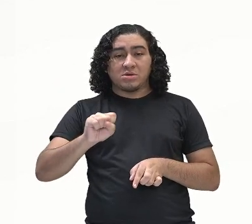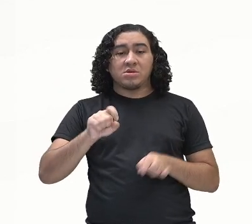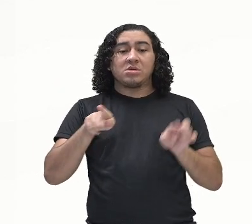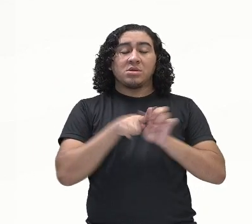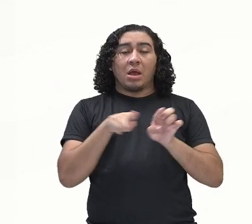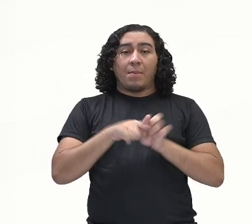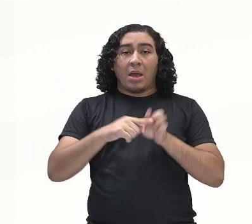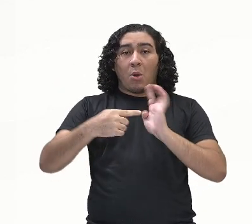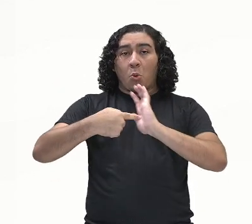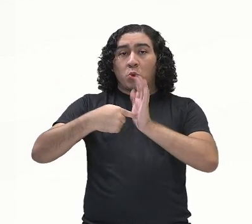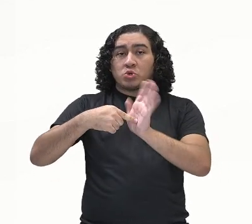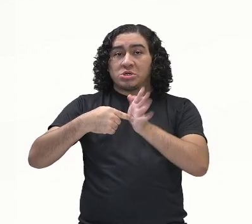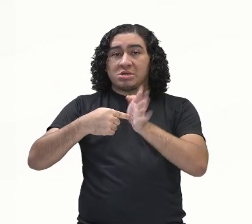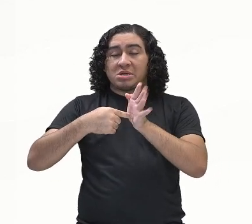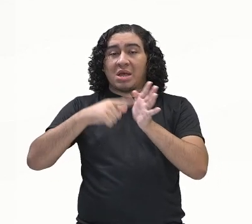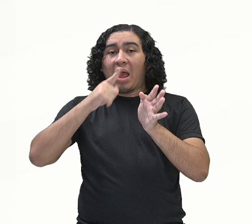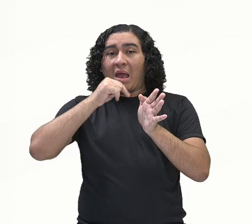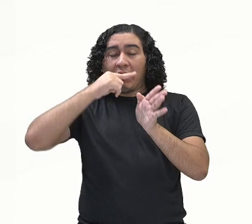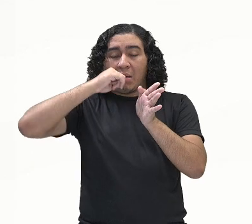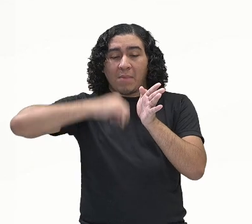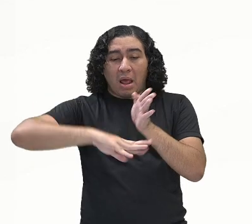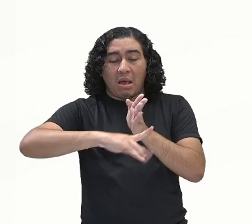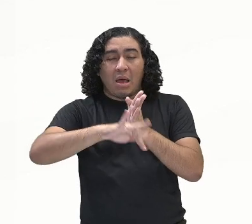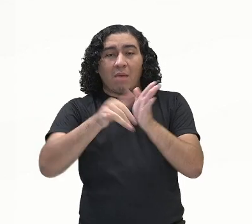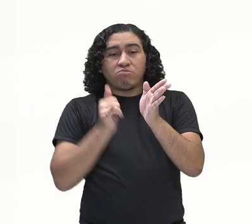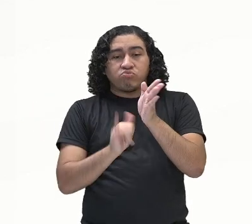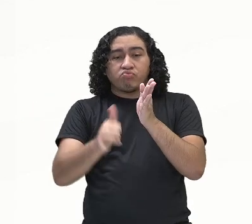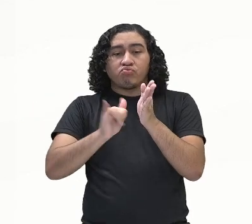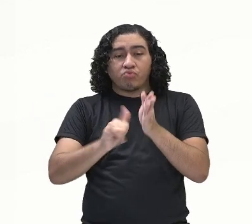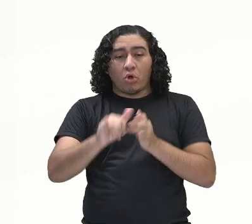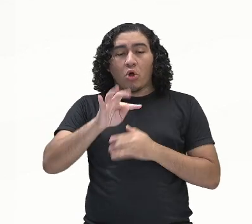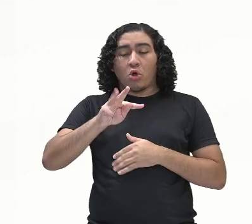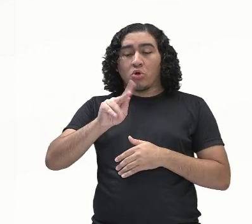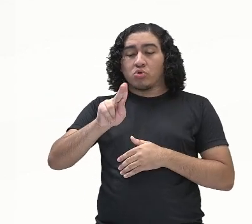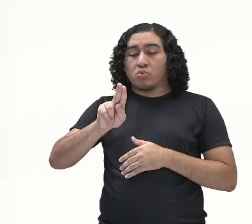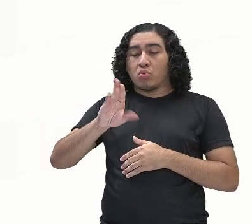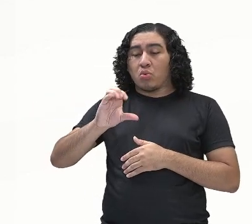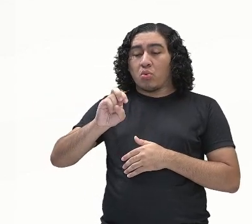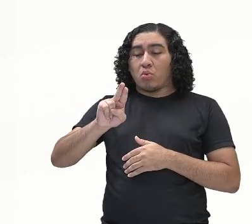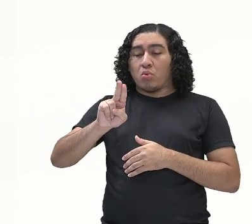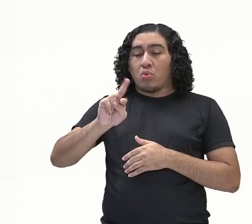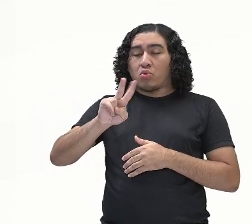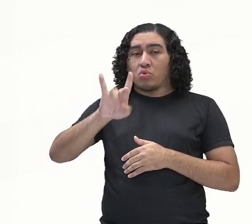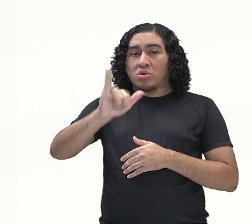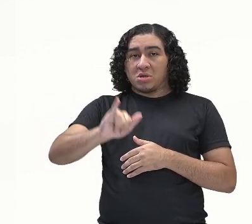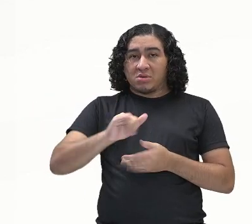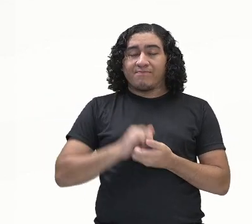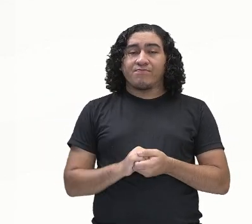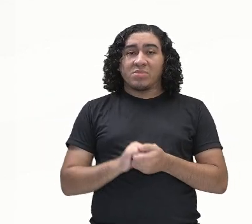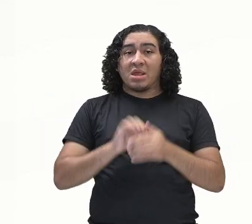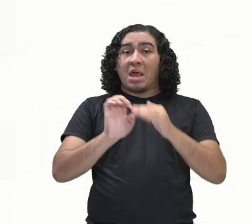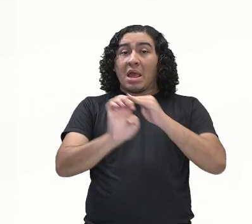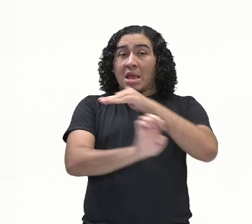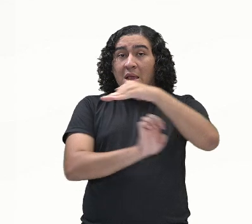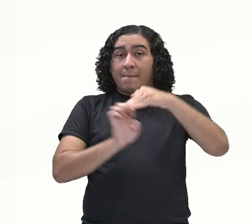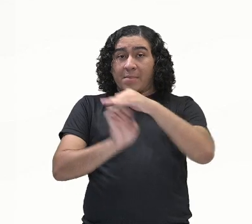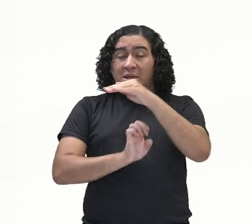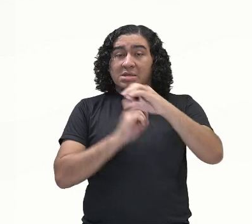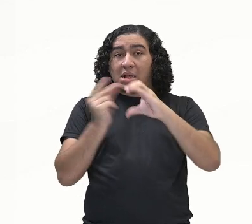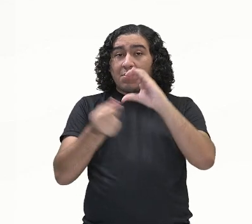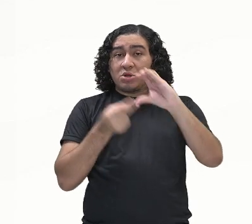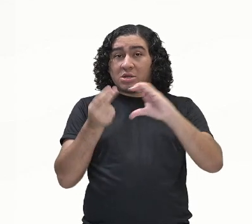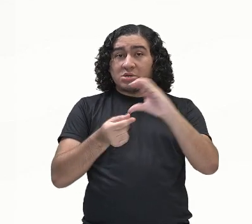usina hidrelétrica de Tucuruí, né, grandes empresas capitalistas que incentivaram